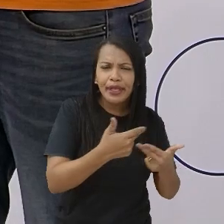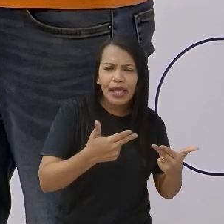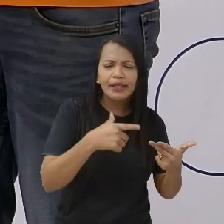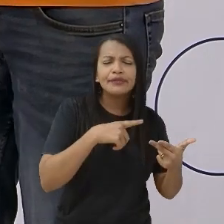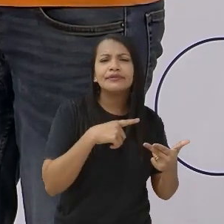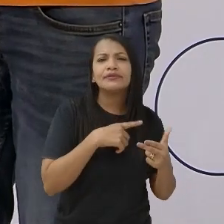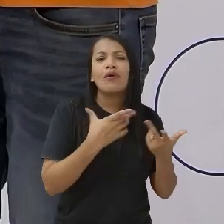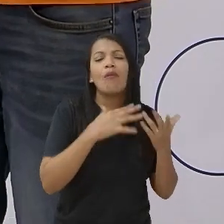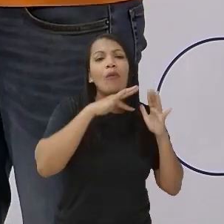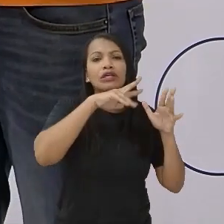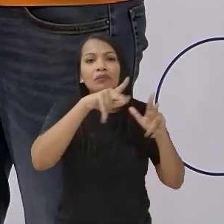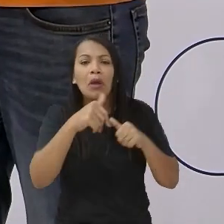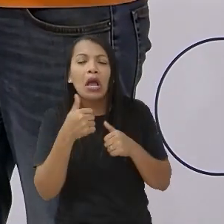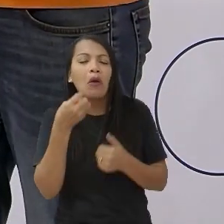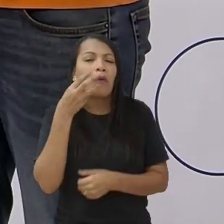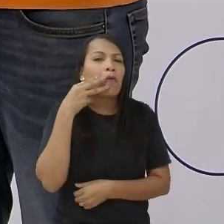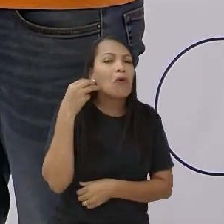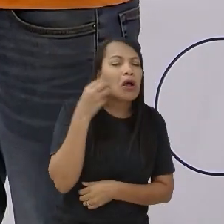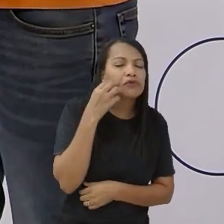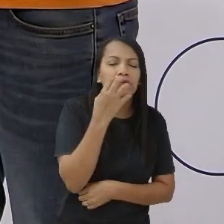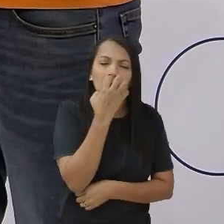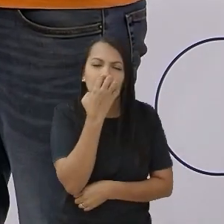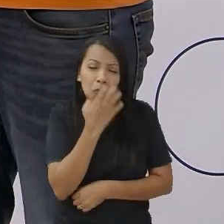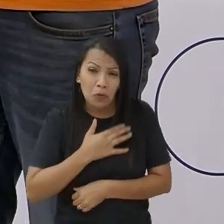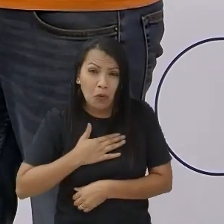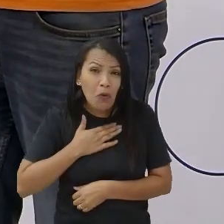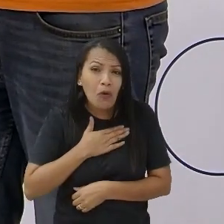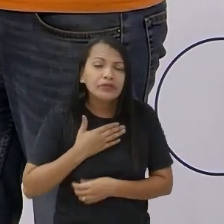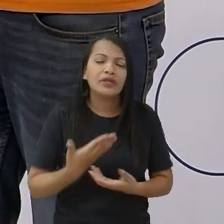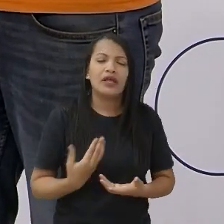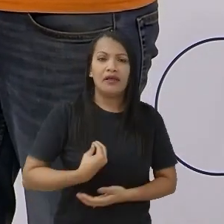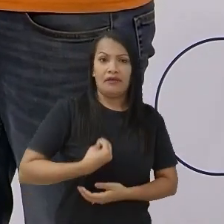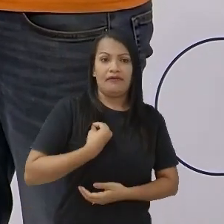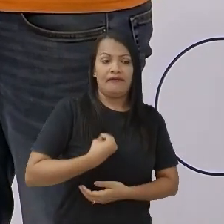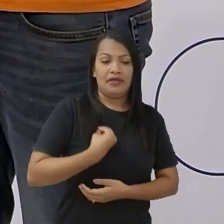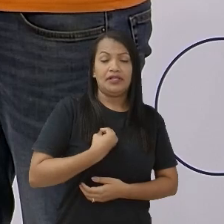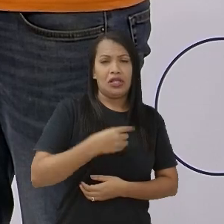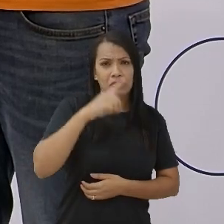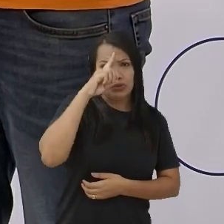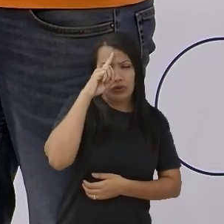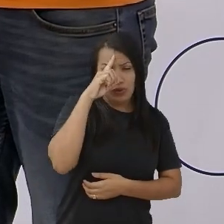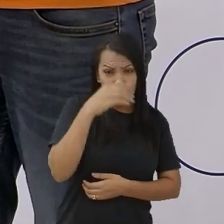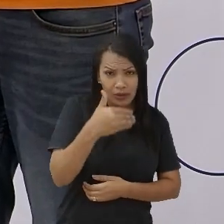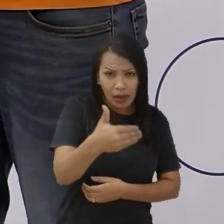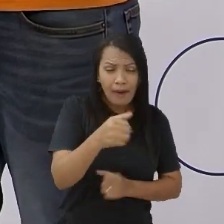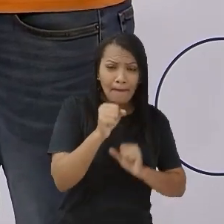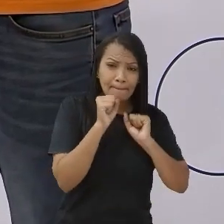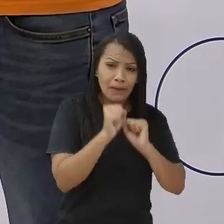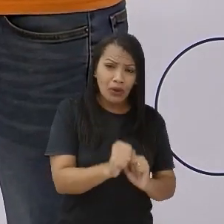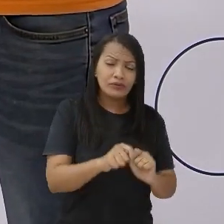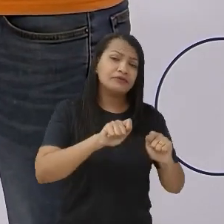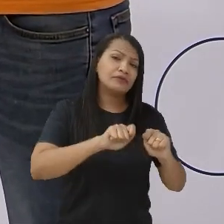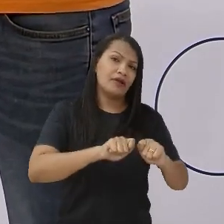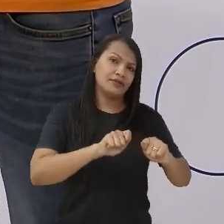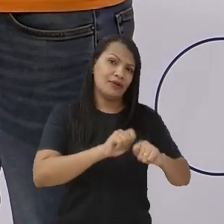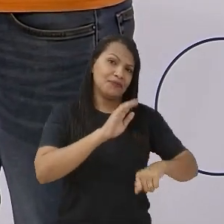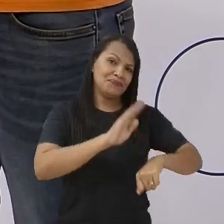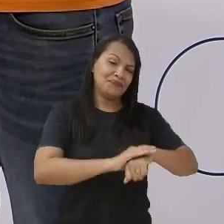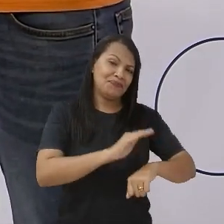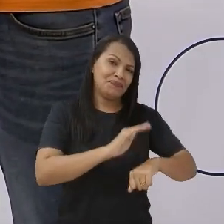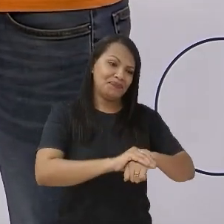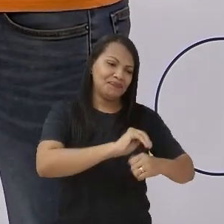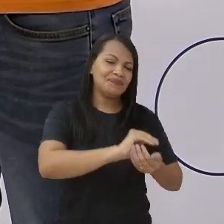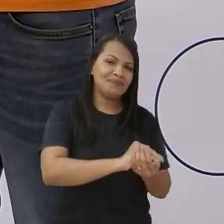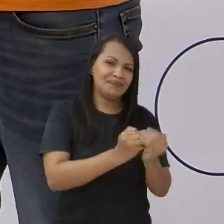gosta? Ela gosta de um gato, ela gosta de um cachorro? Aquilo que faz parte do cotidiano dela, do dia a dia dela. ela pode fazer isso ali com